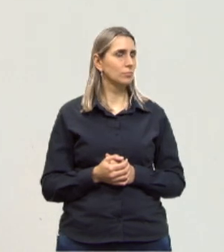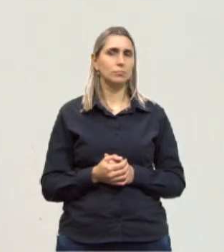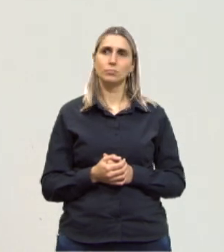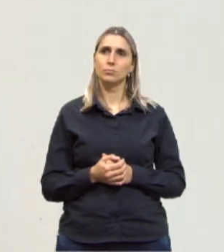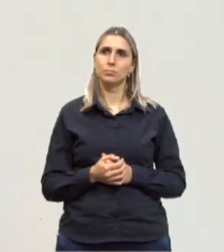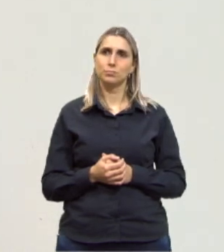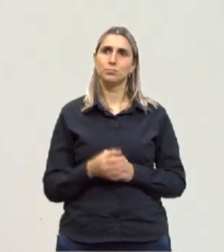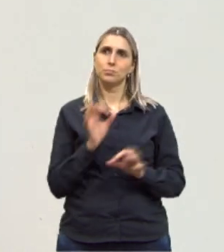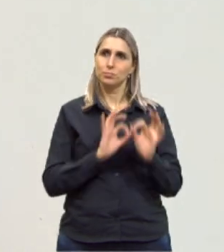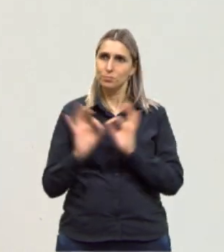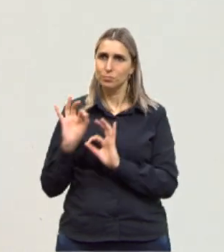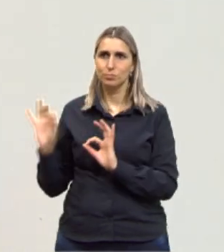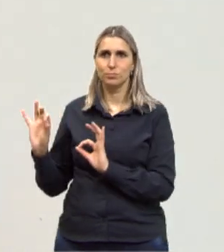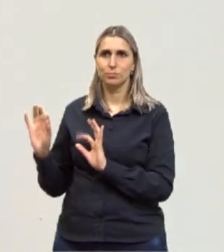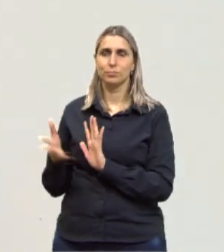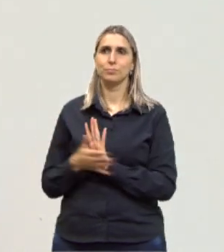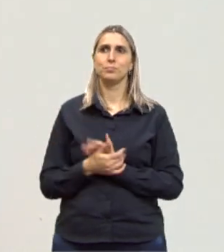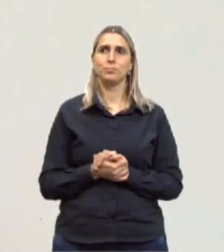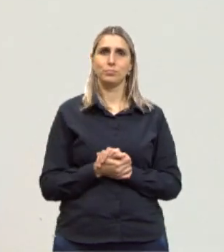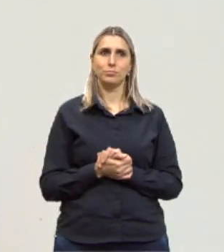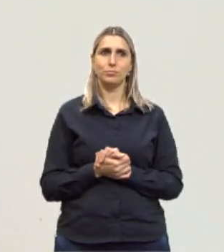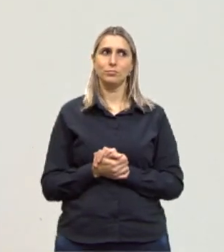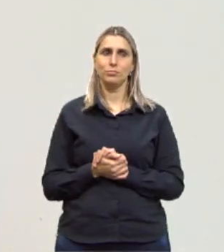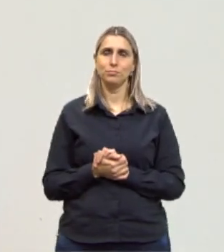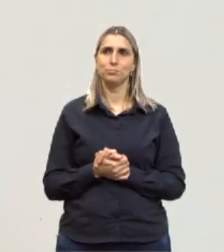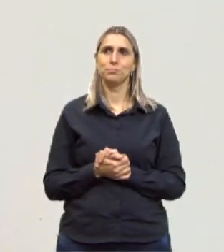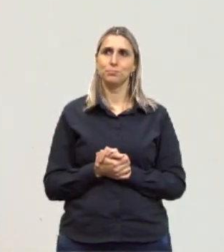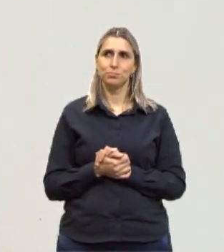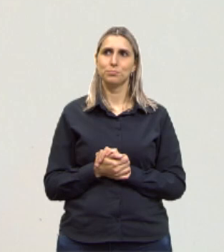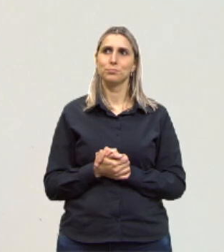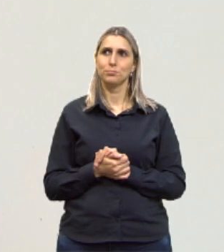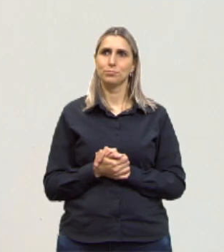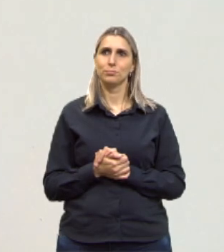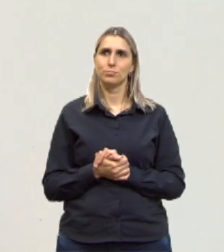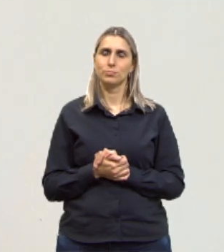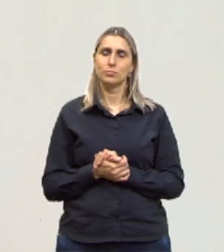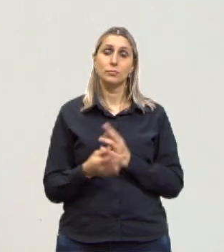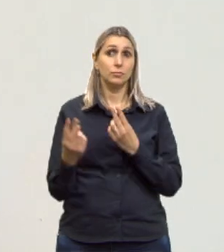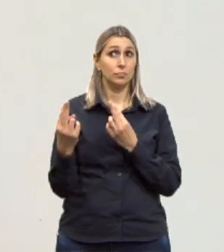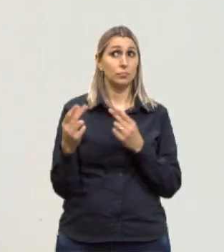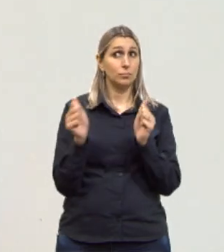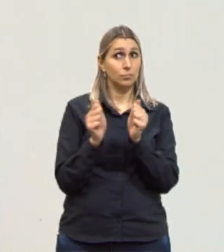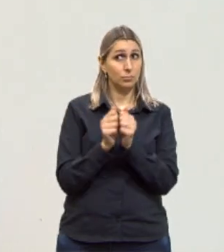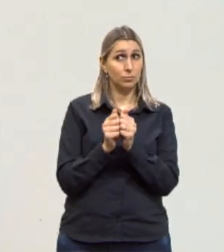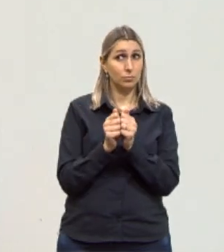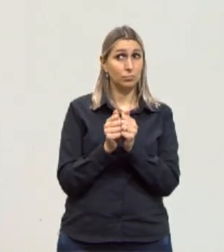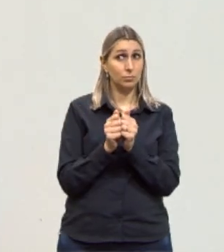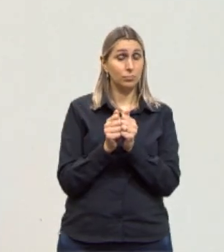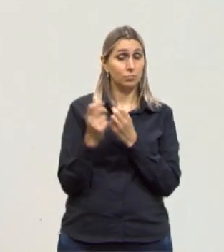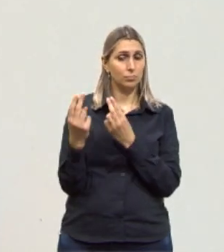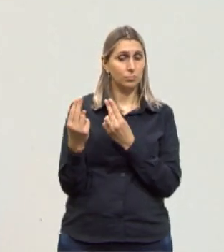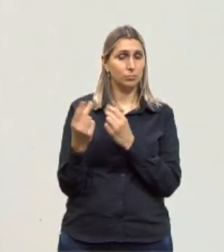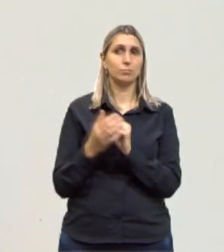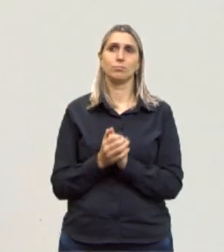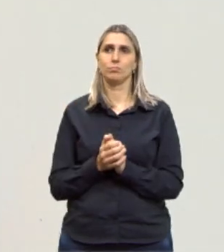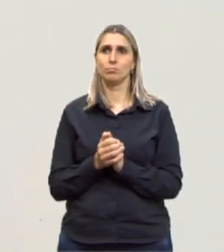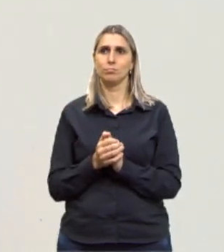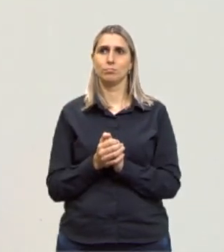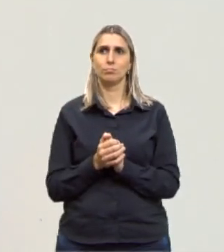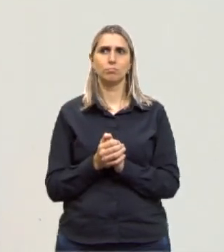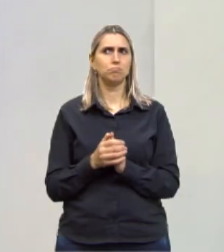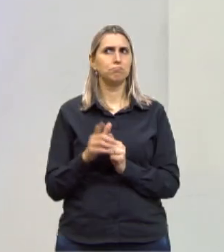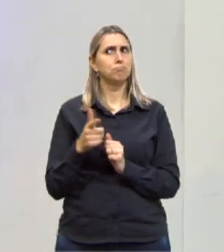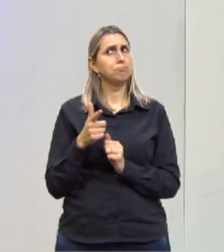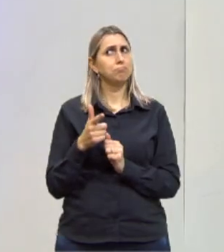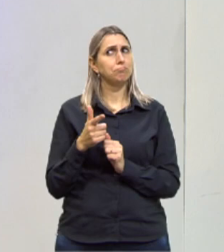E vamos organizá-la. Quando eu falo vamos organizá-la, é juntar os termos que são semelhantes, né? Então vamos lá. Eu não